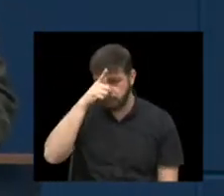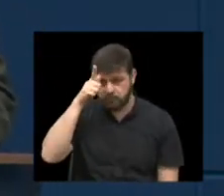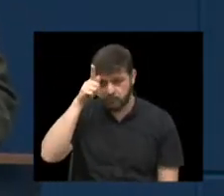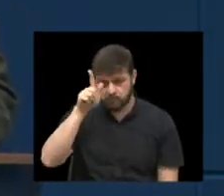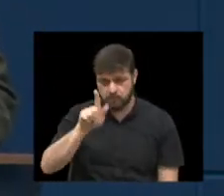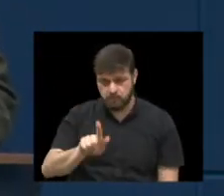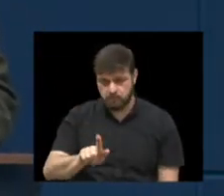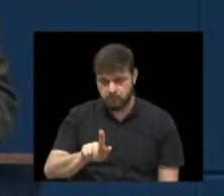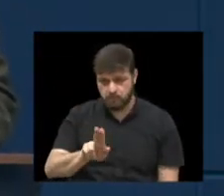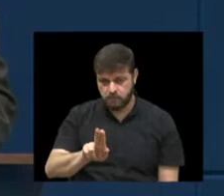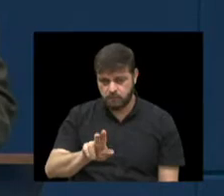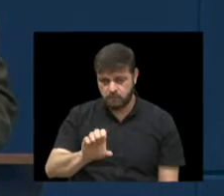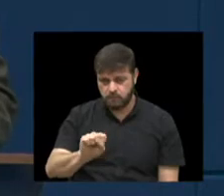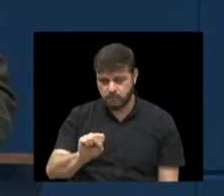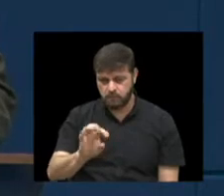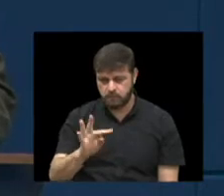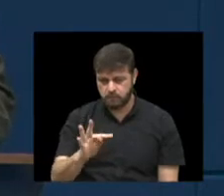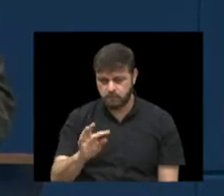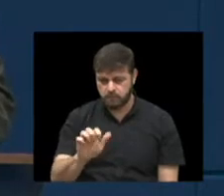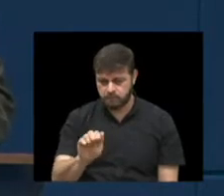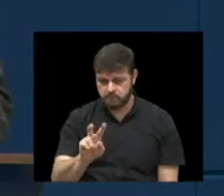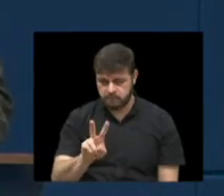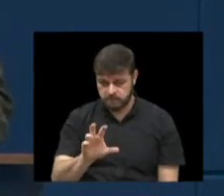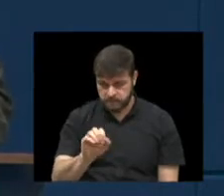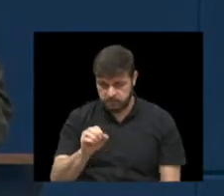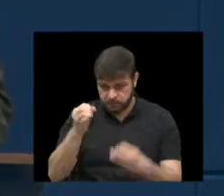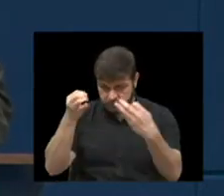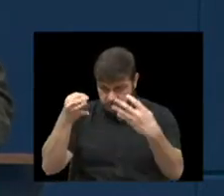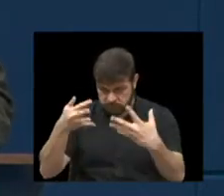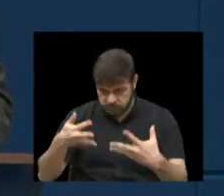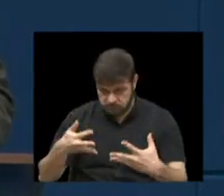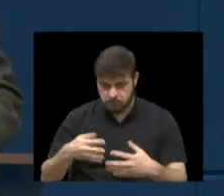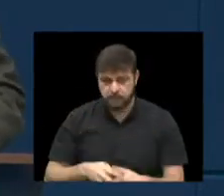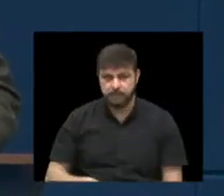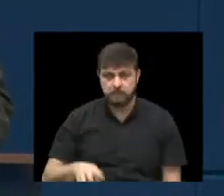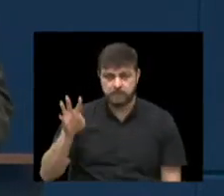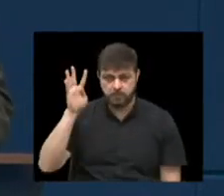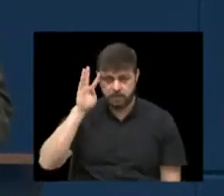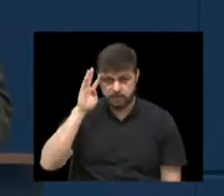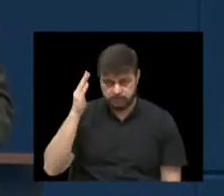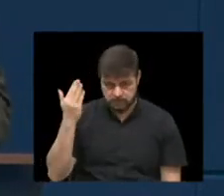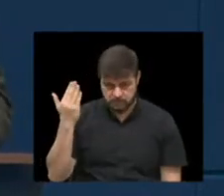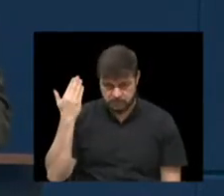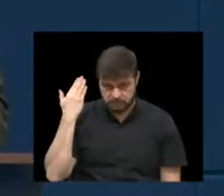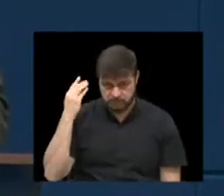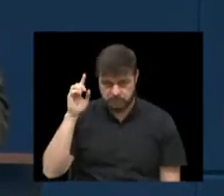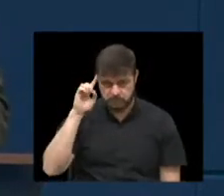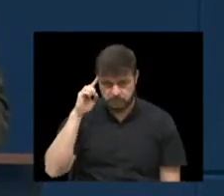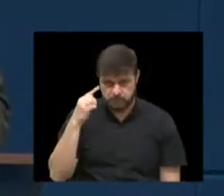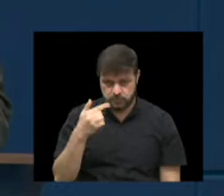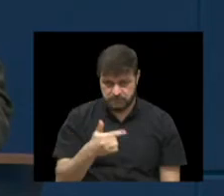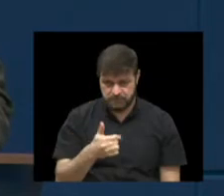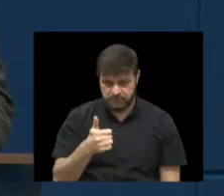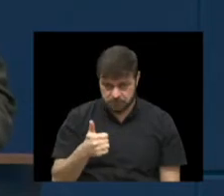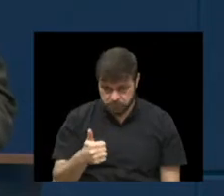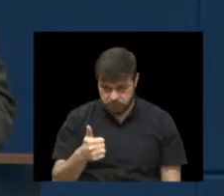falando, que na última quarta-feira, vereador, dia 21/6,